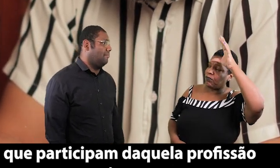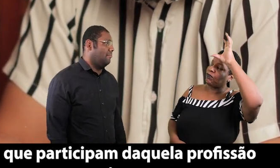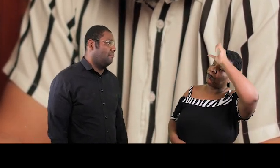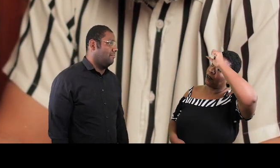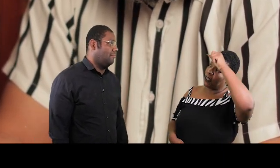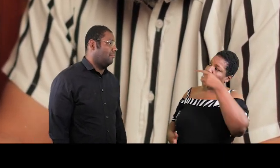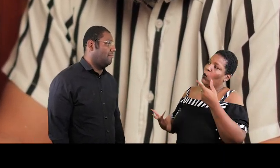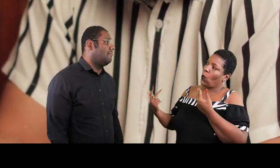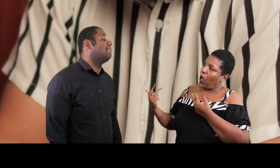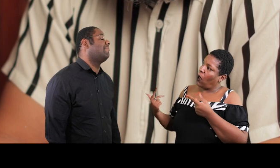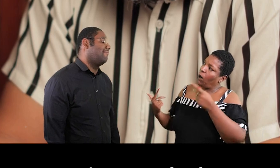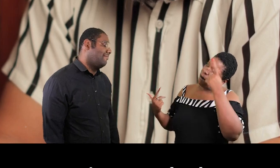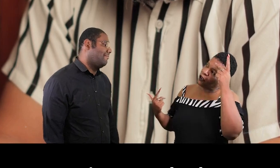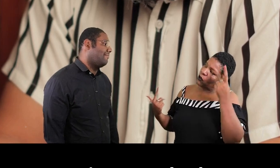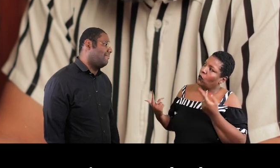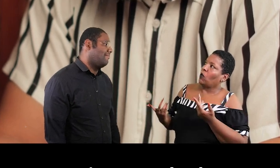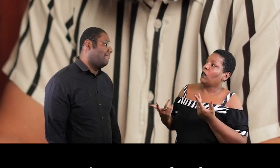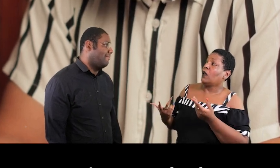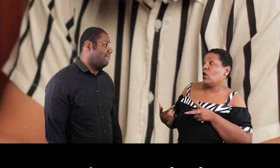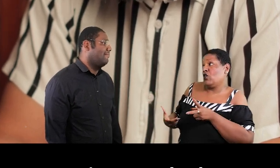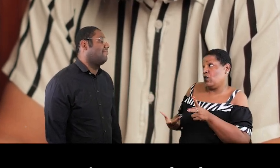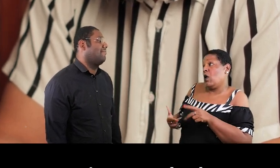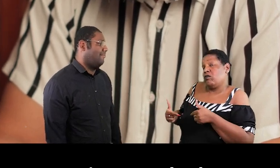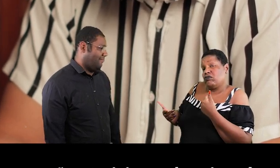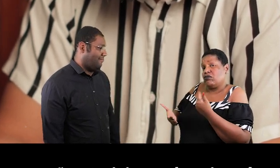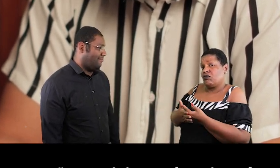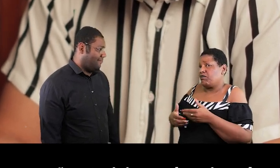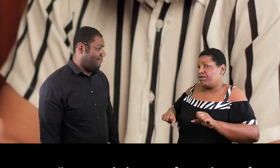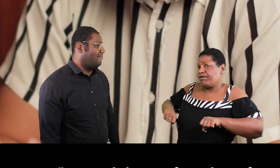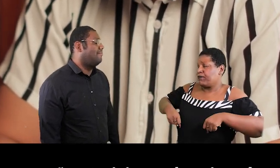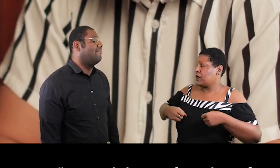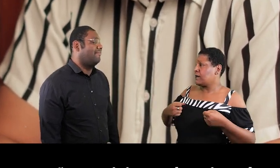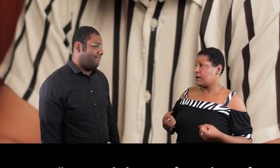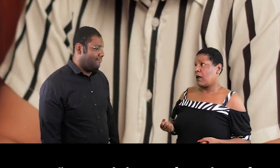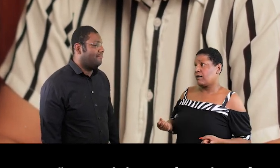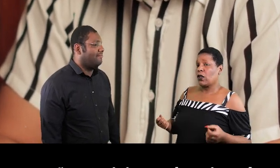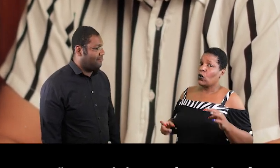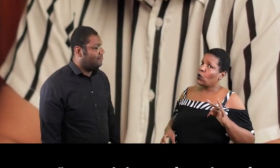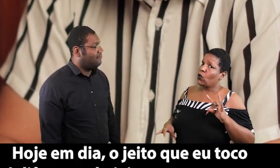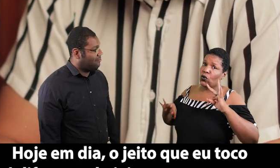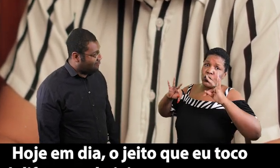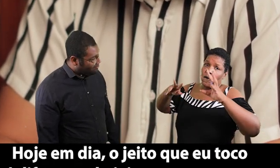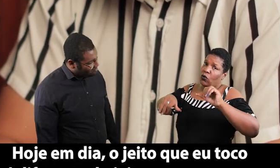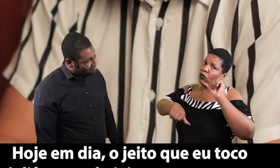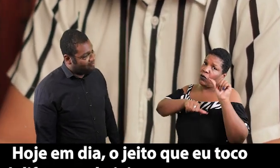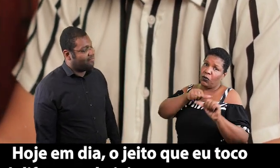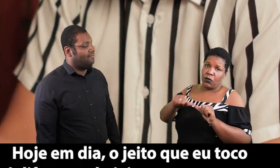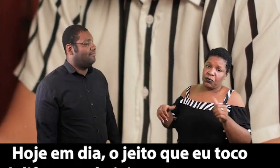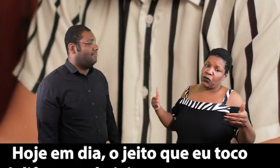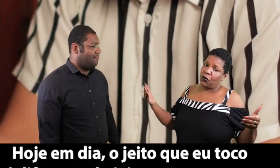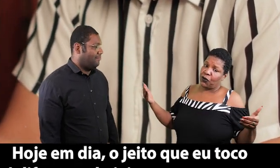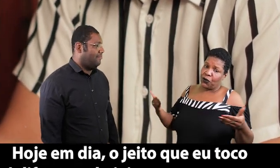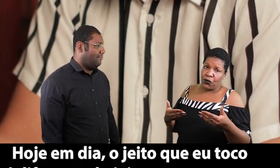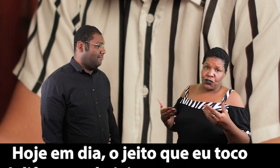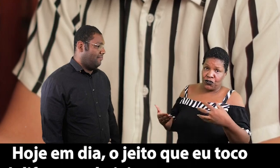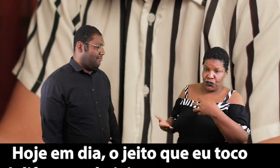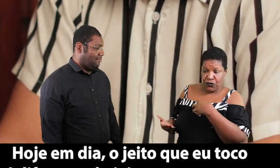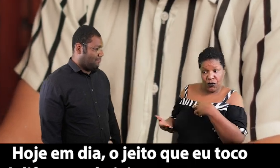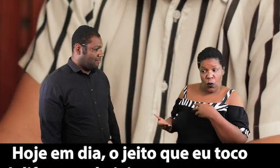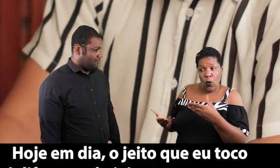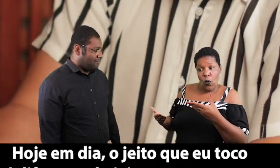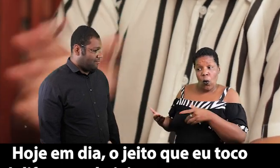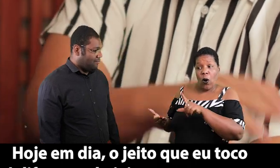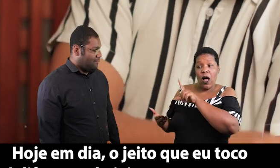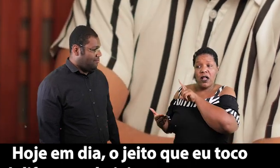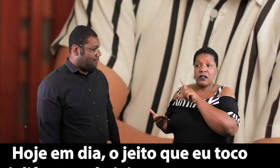exercer e continuar estudando, porque não tem jeito. Tudo vai mudar. Hoje em dia, o jeito que eu toco é